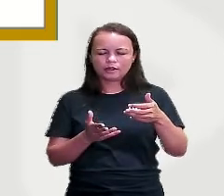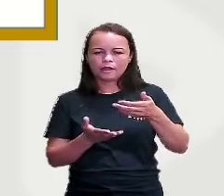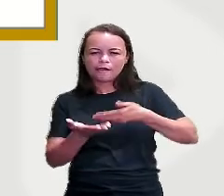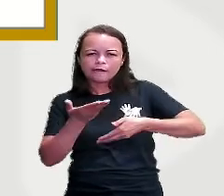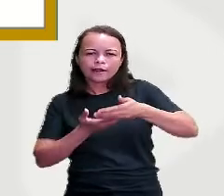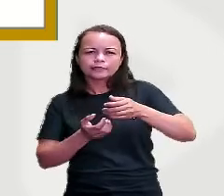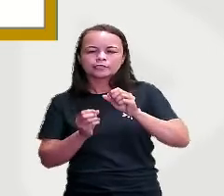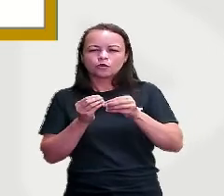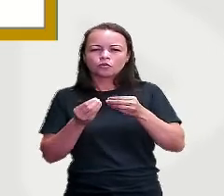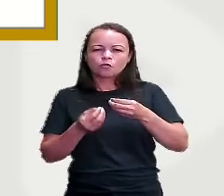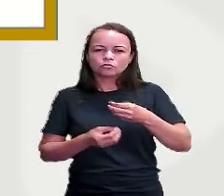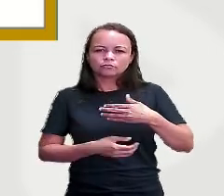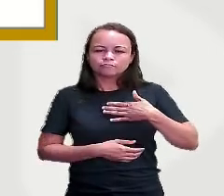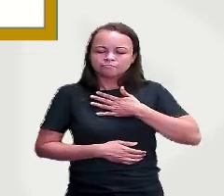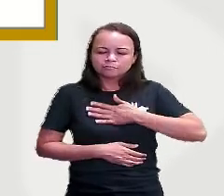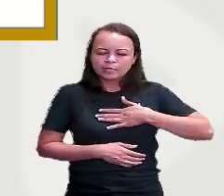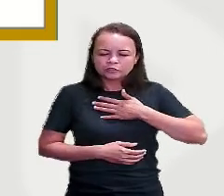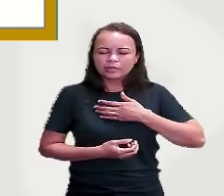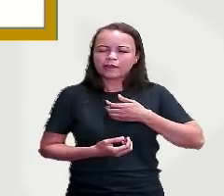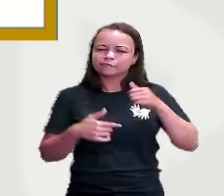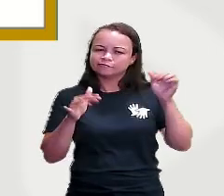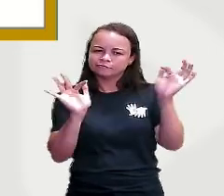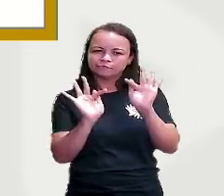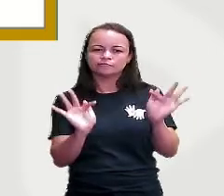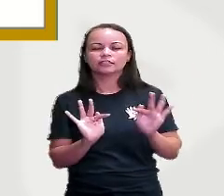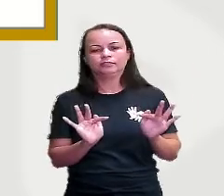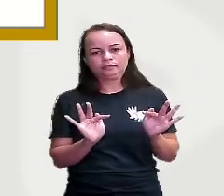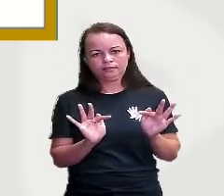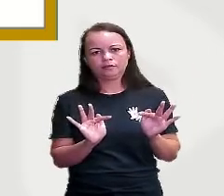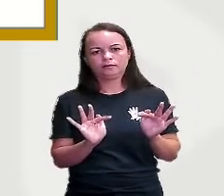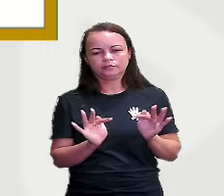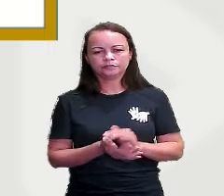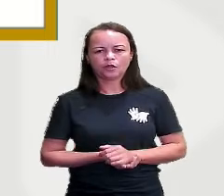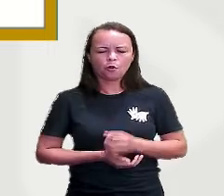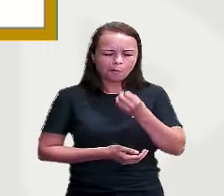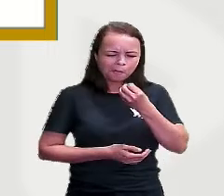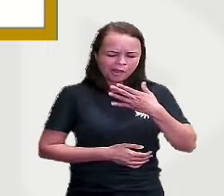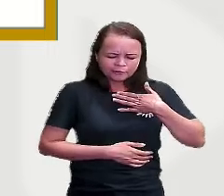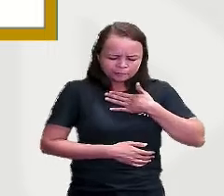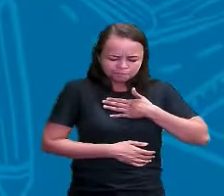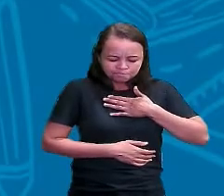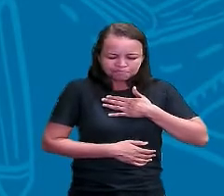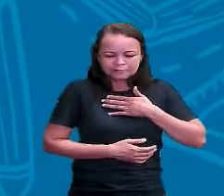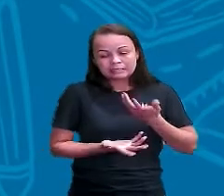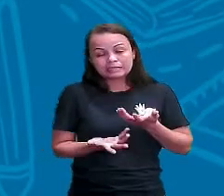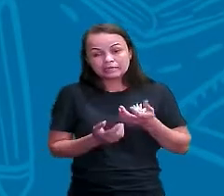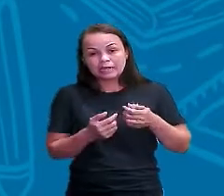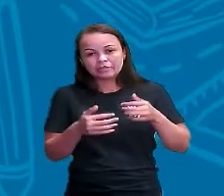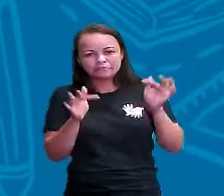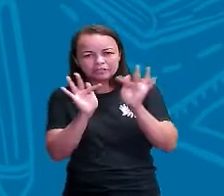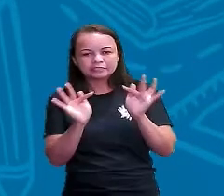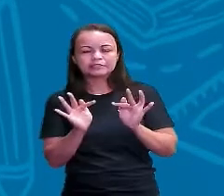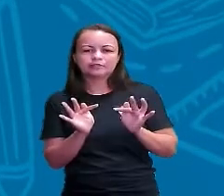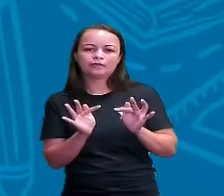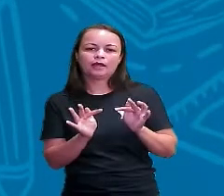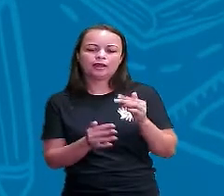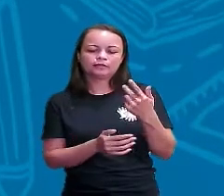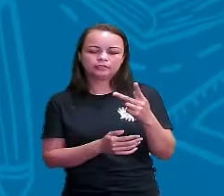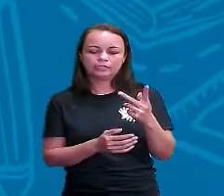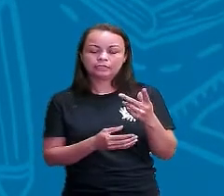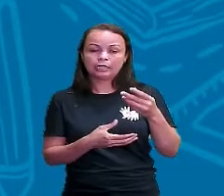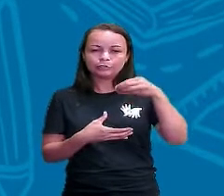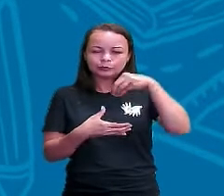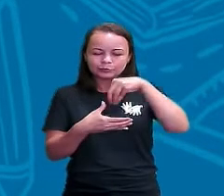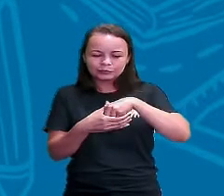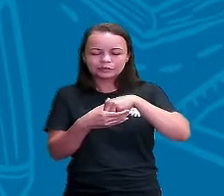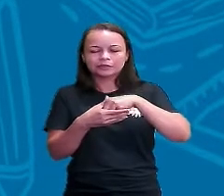o bem-estar e felicidade. E mais uma vez lembrando, gente, essa ideia de felicidade é algo extremamente dentro do campo